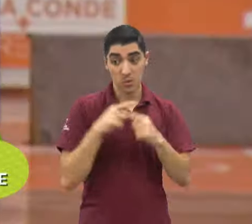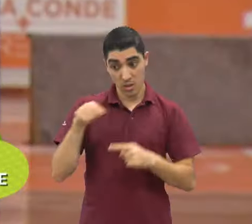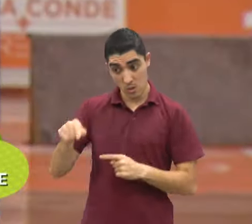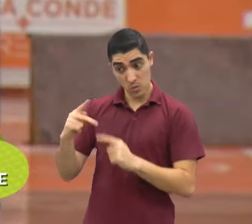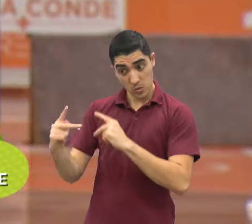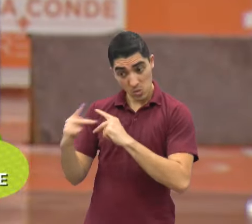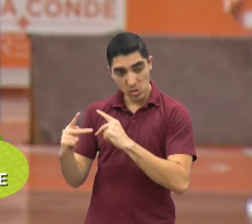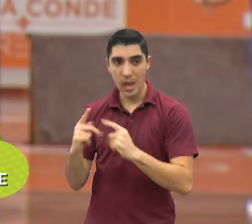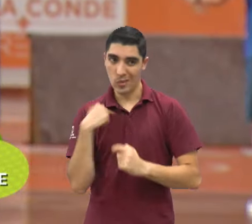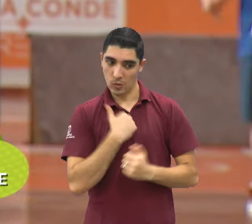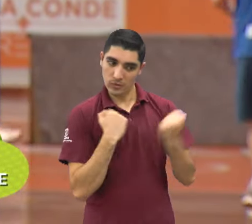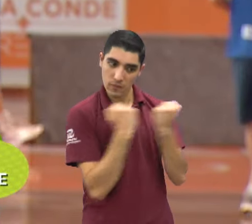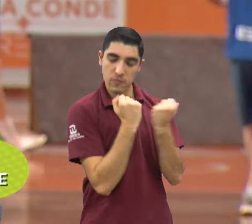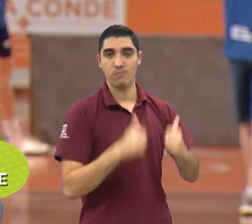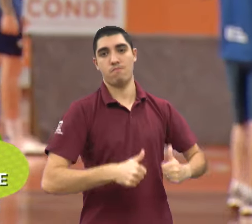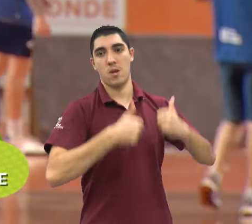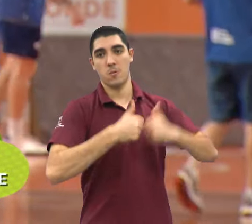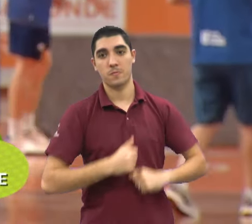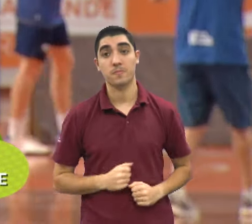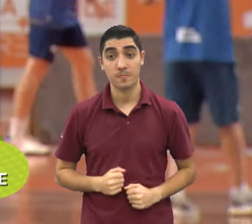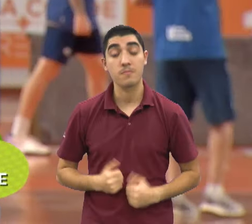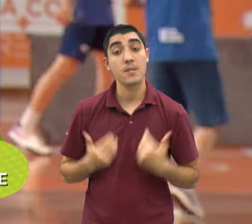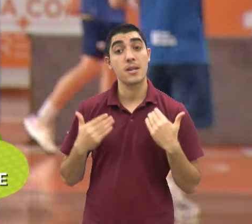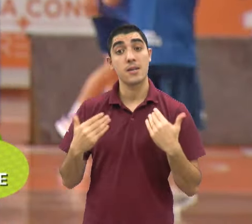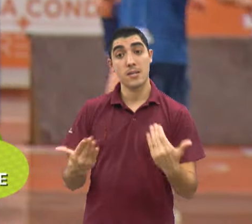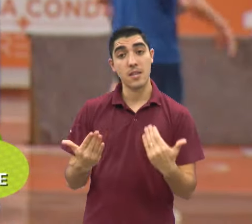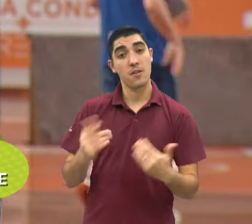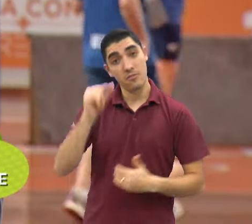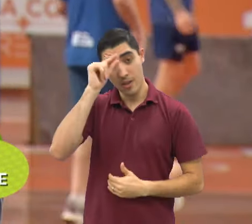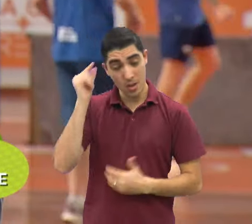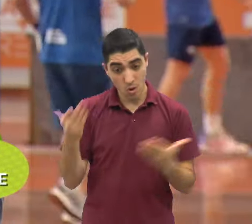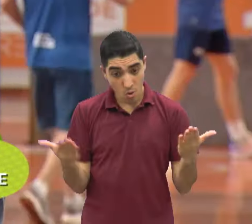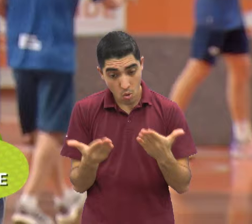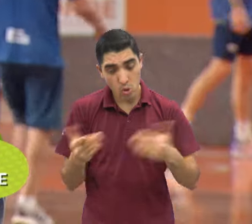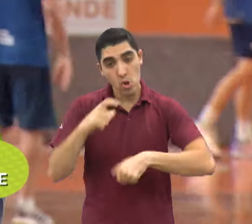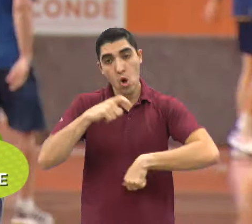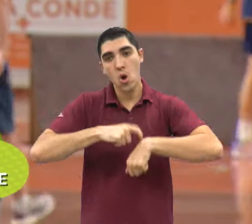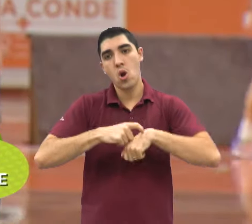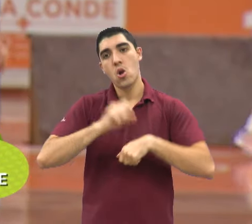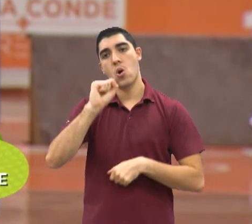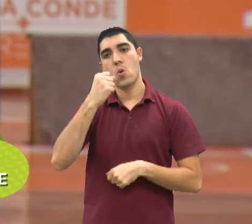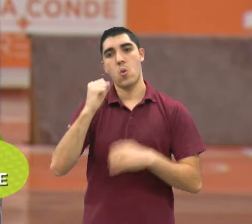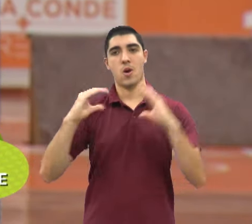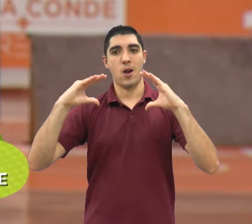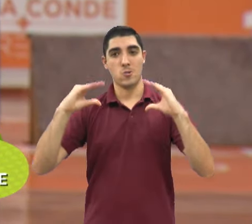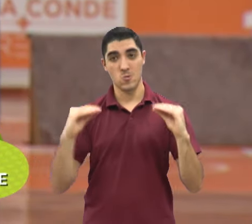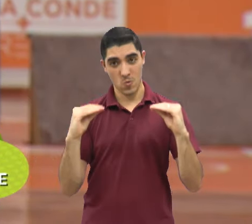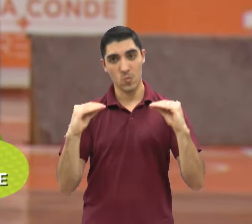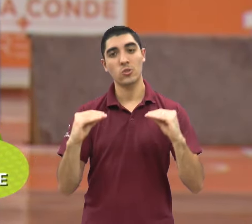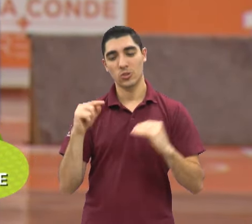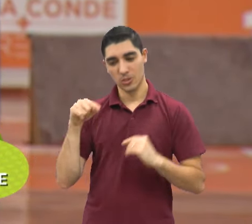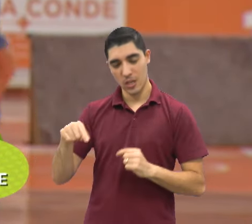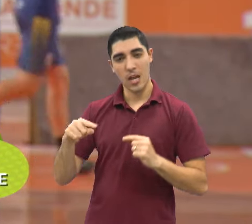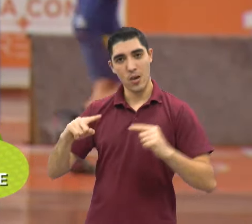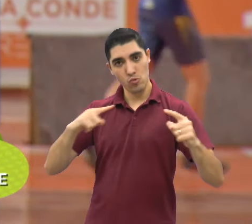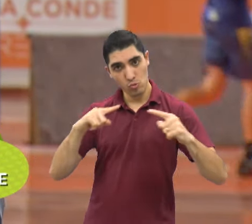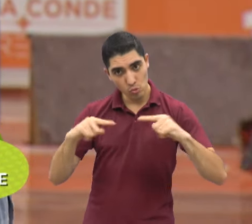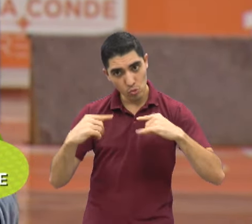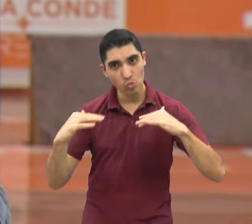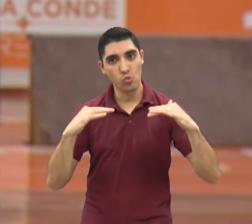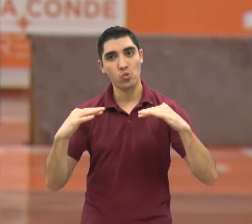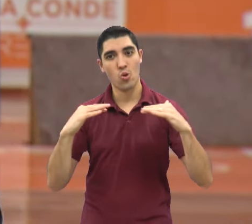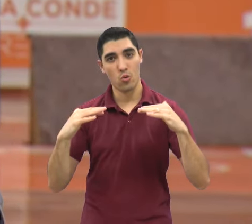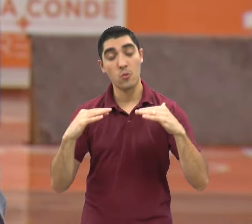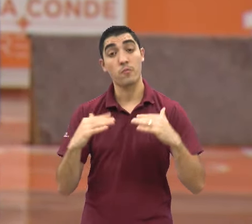todo. Vieira, então é isso, o jogo acontece hoje às 8 horas da noite aqui na Arena Farmaconde e